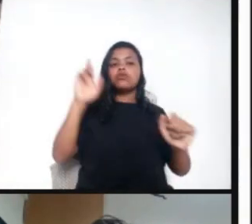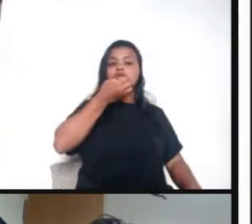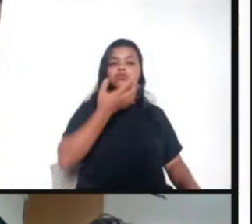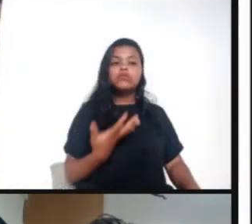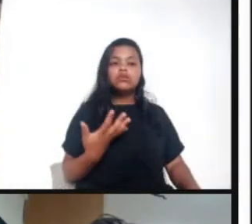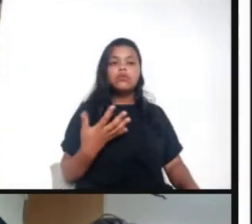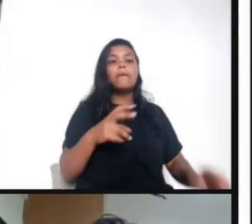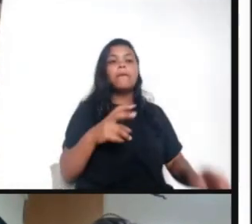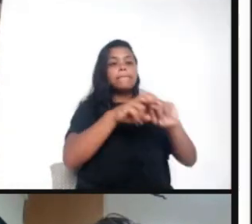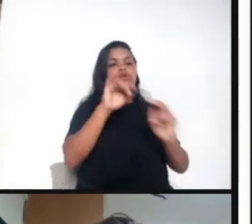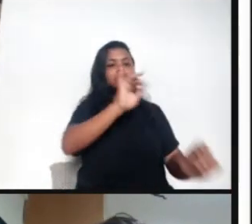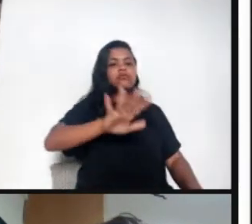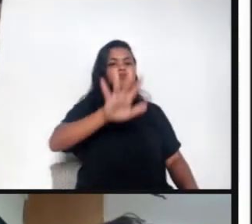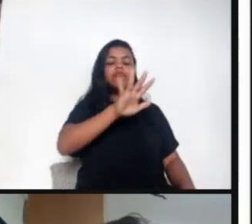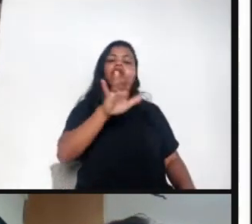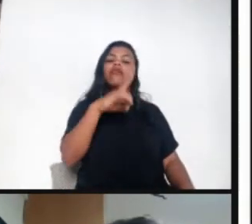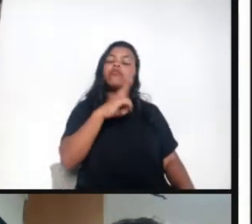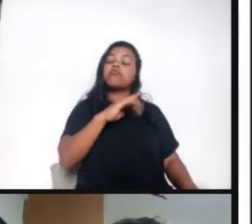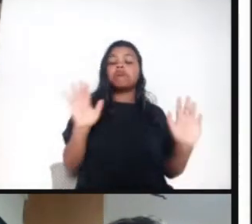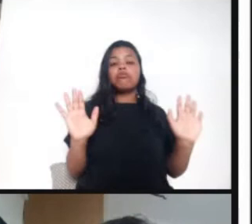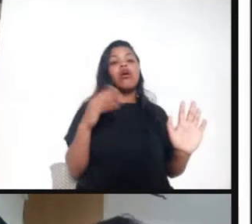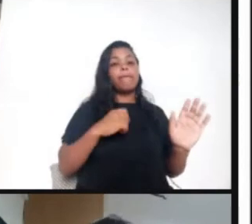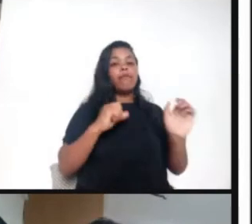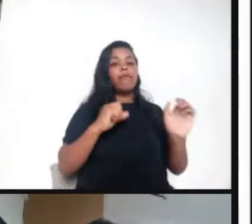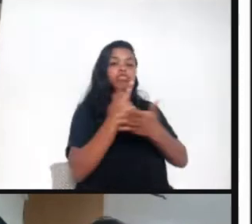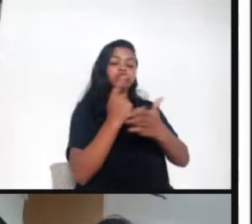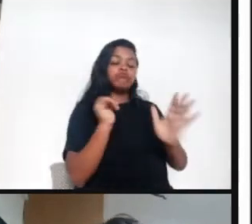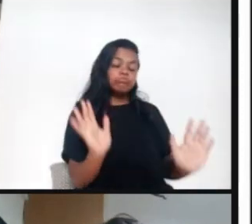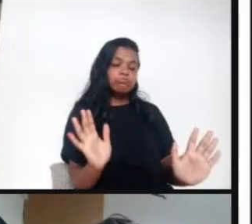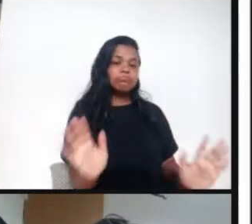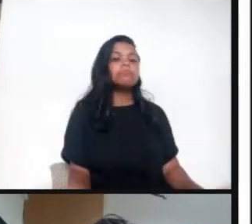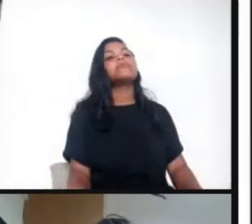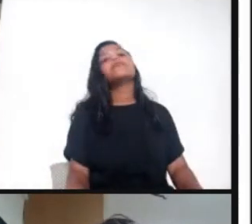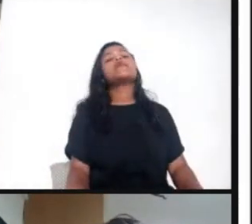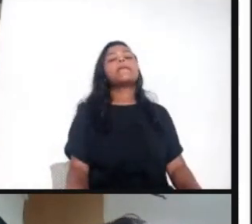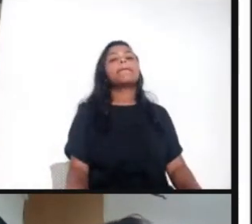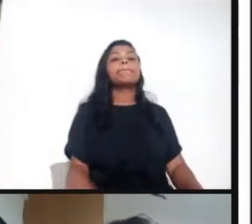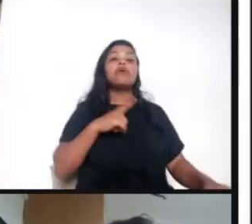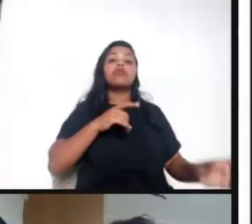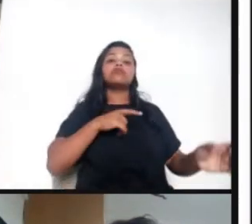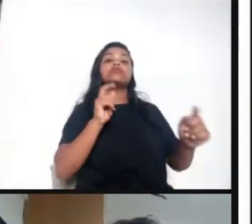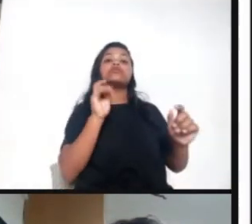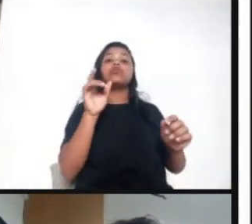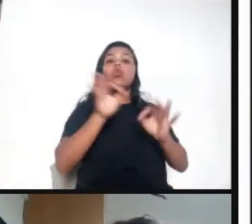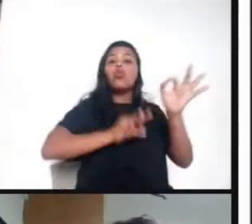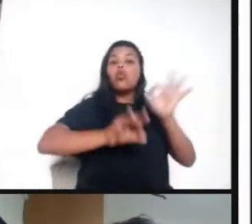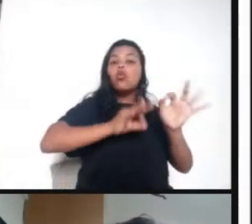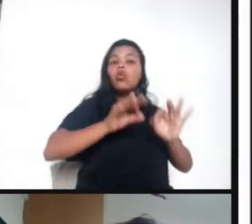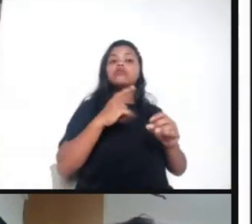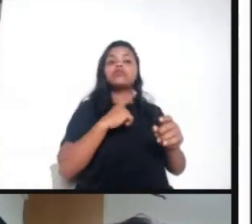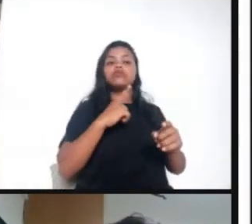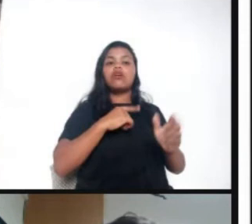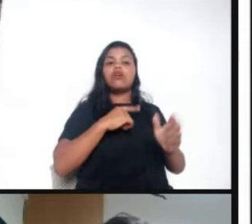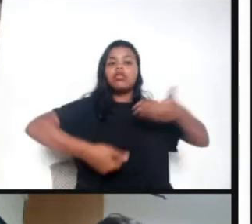pobre, que ele traz um grupo controle, um tratamento somente com a hidroxicloroquina e o